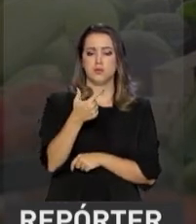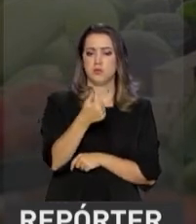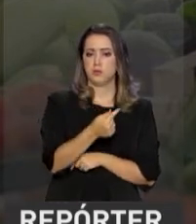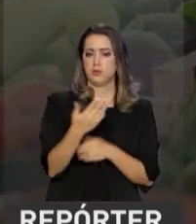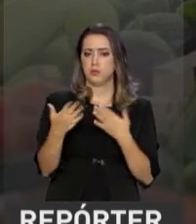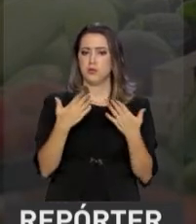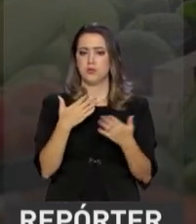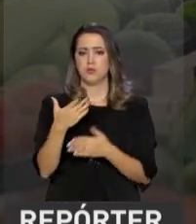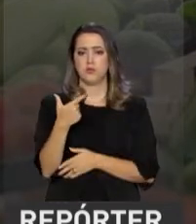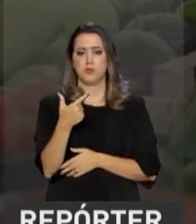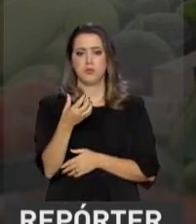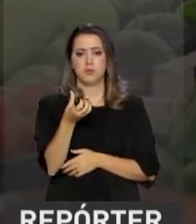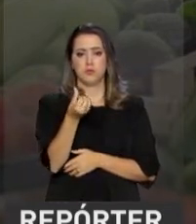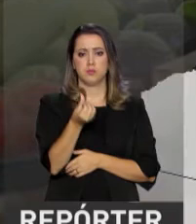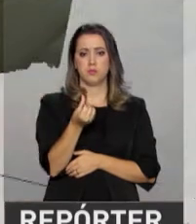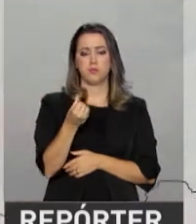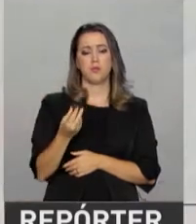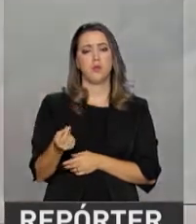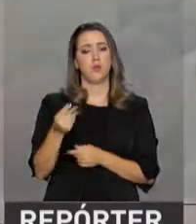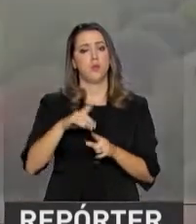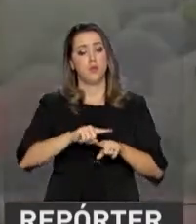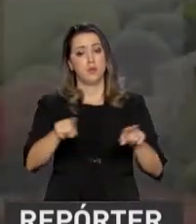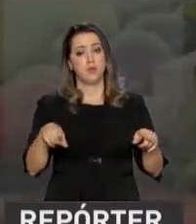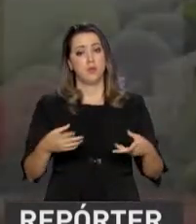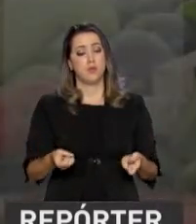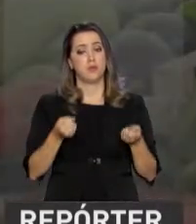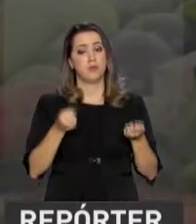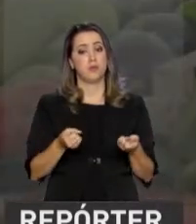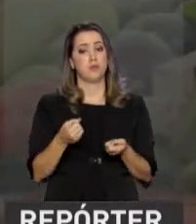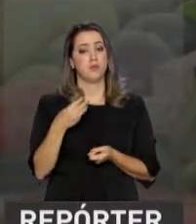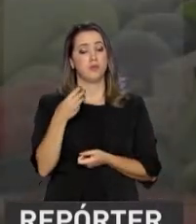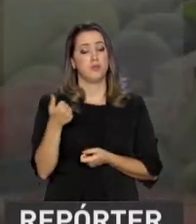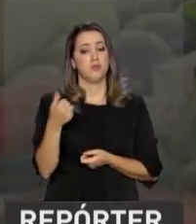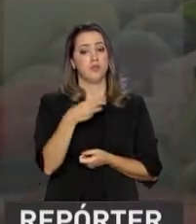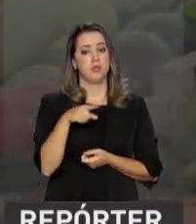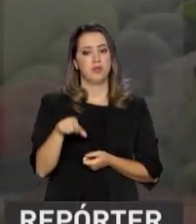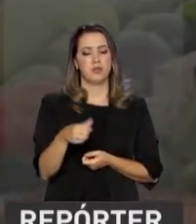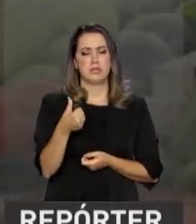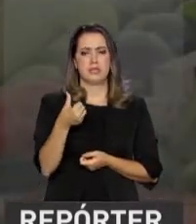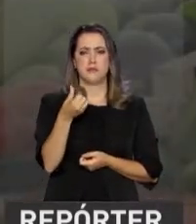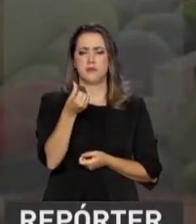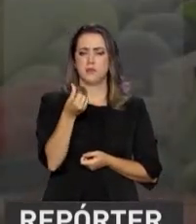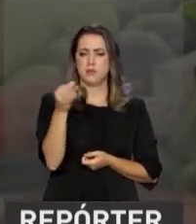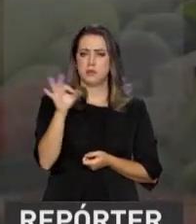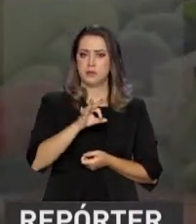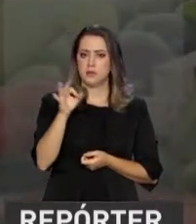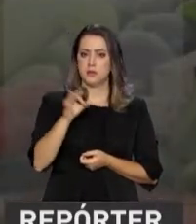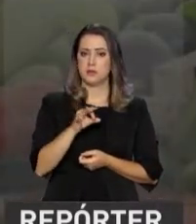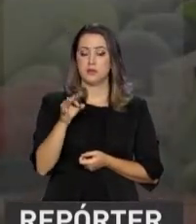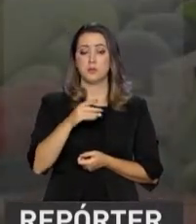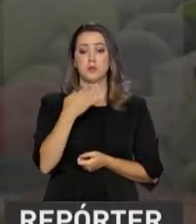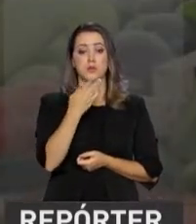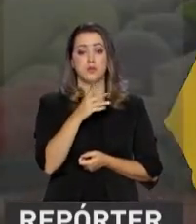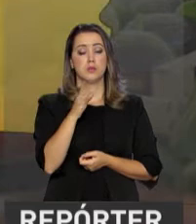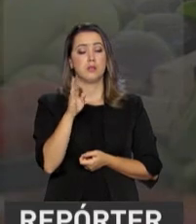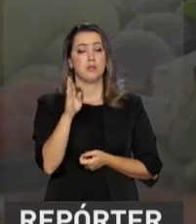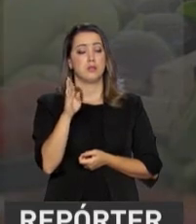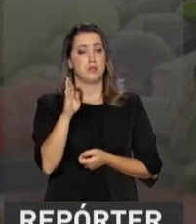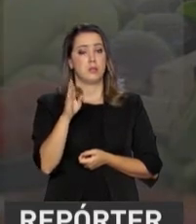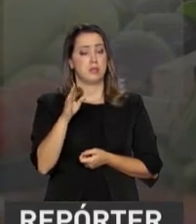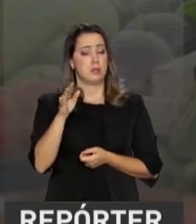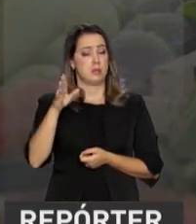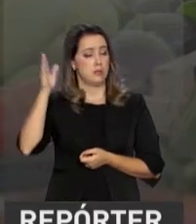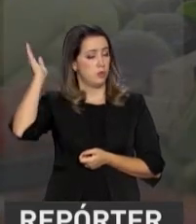comparação a 2016. A cesta básica chegou a custar 13,16% menos em Belém, capital do Pará.